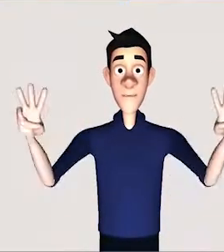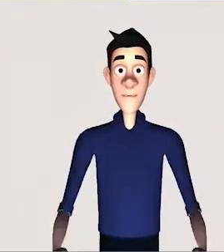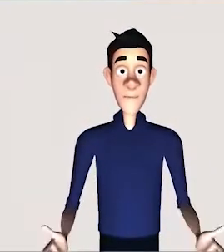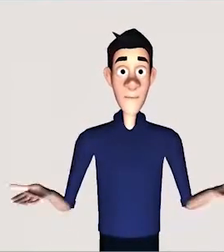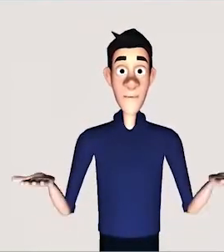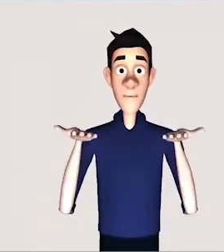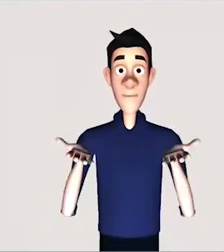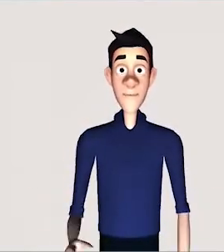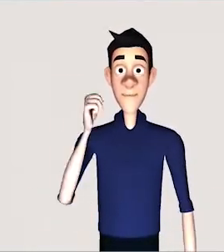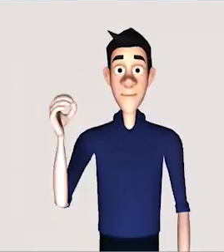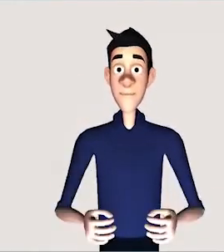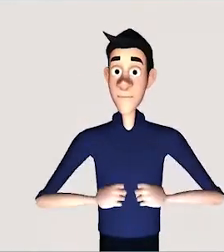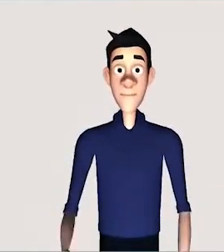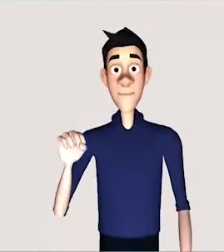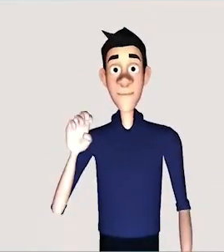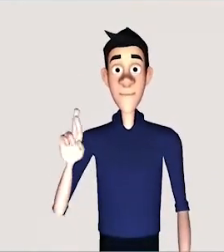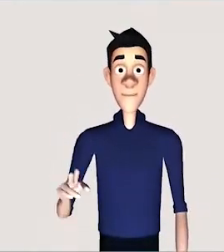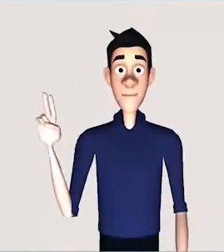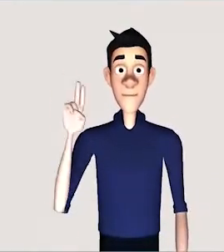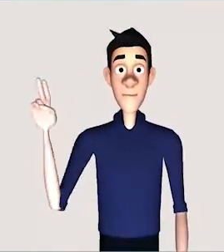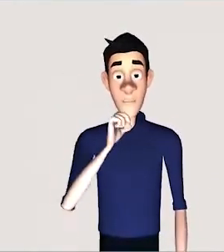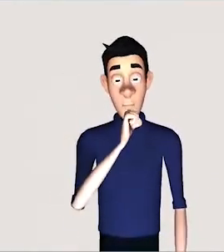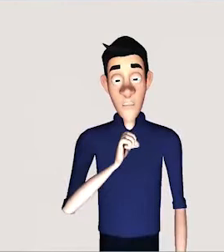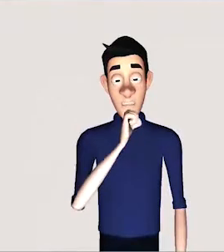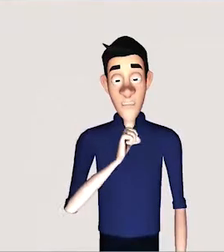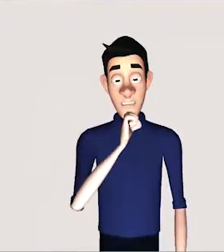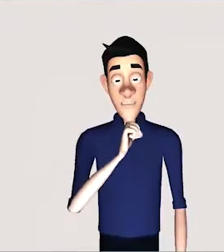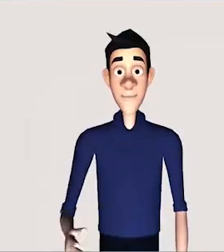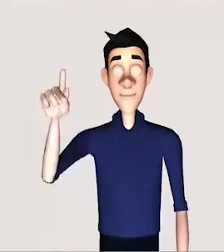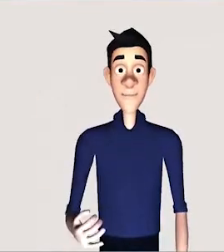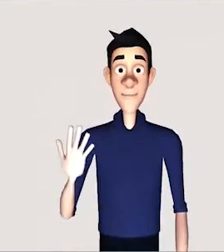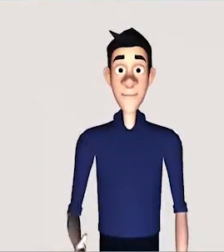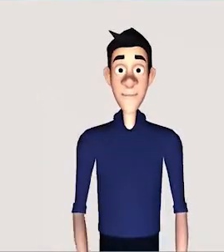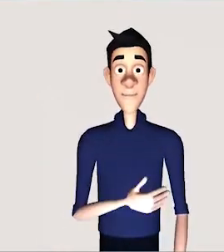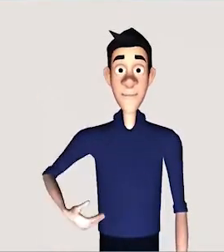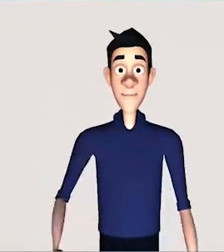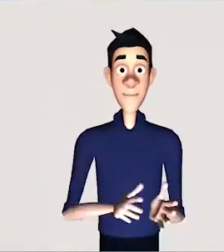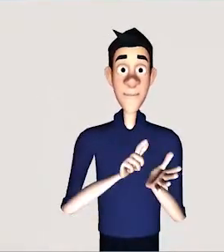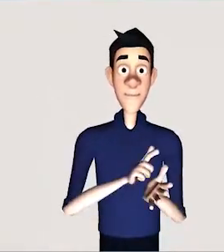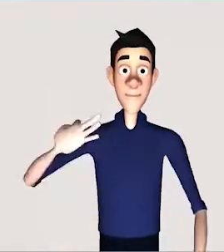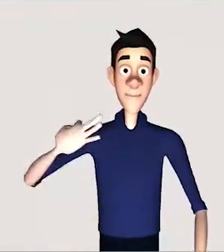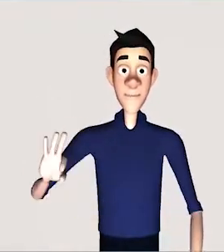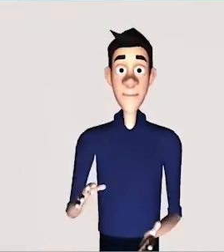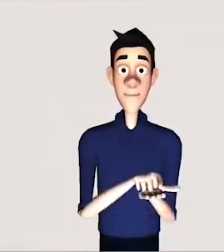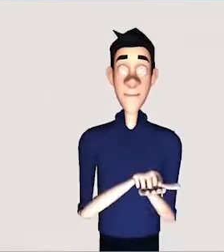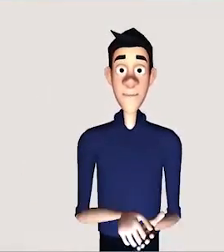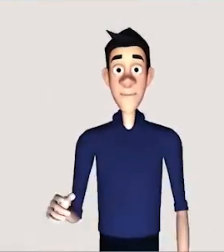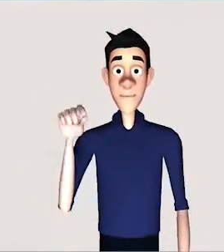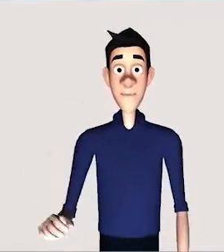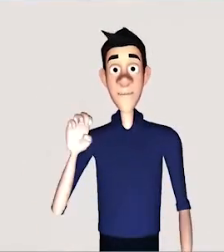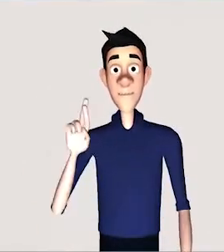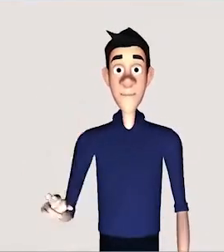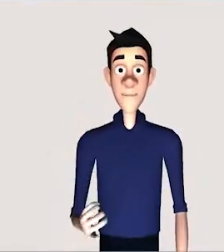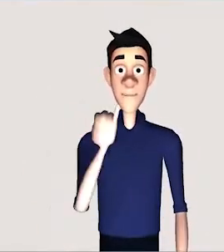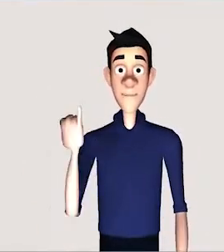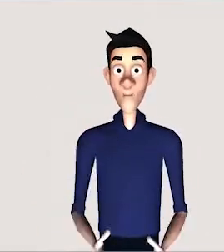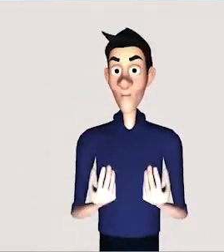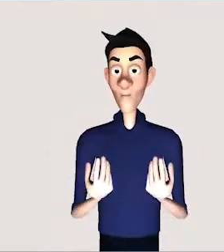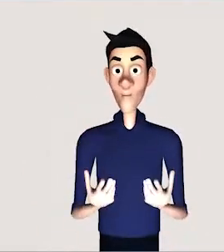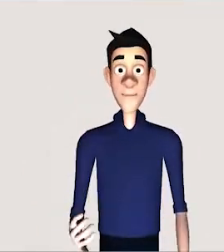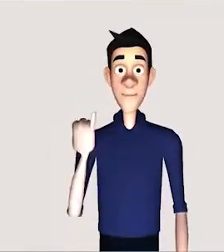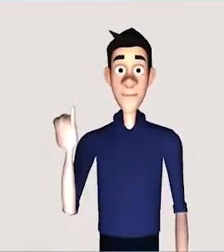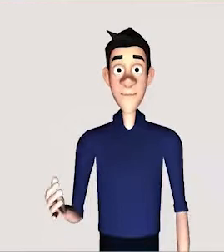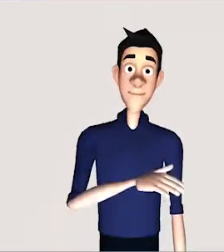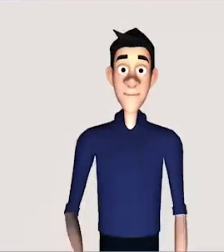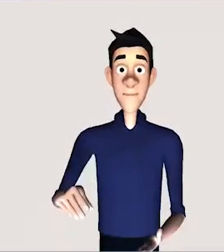de público. Digamos que você utilize o livro de assinatura, a lista de atividade, lista de presença nas